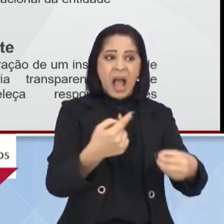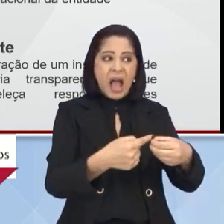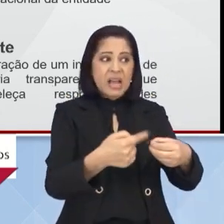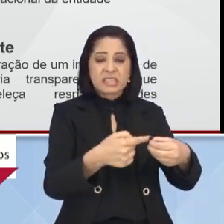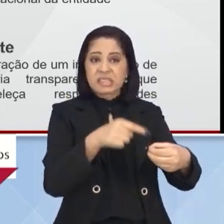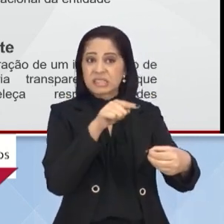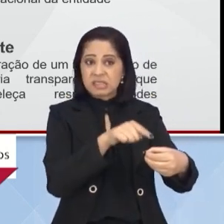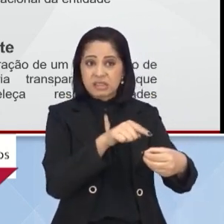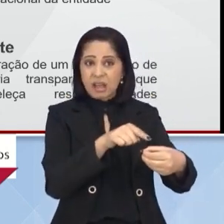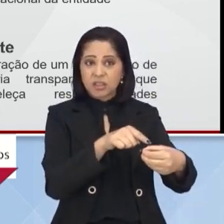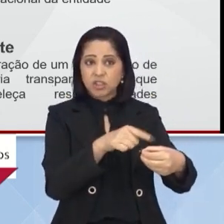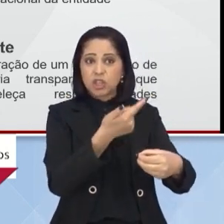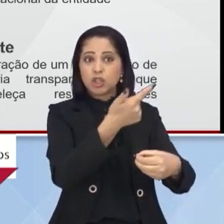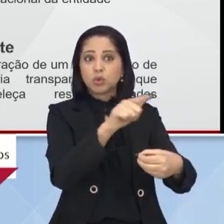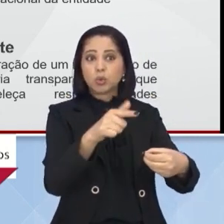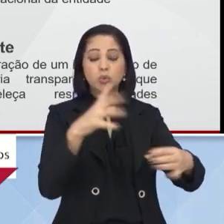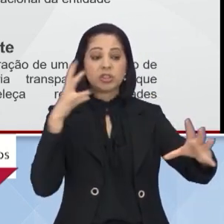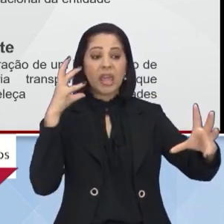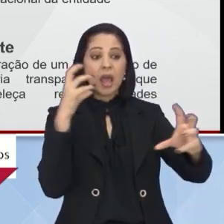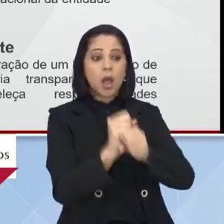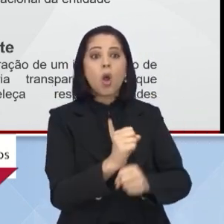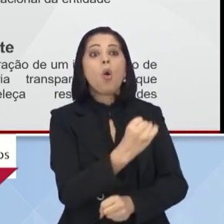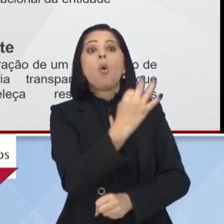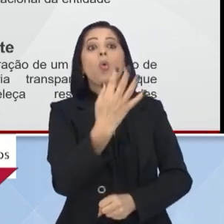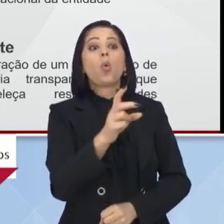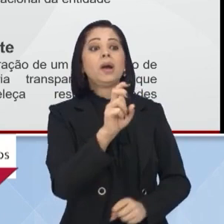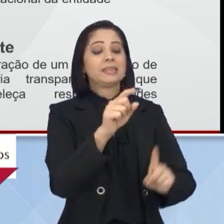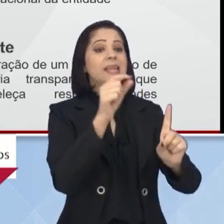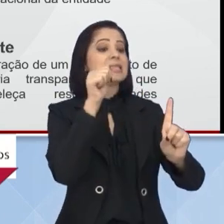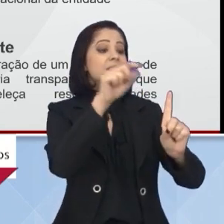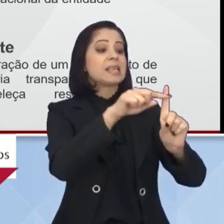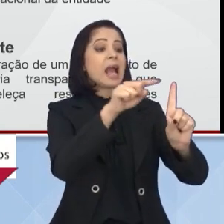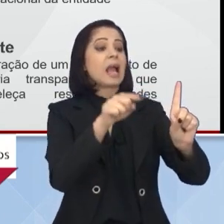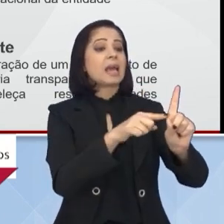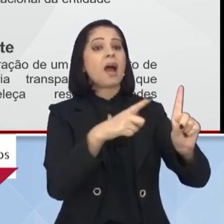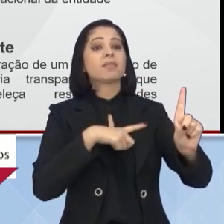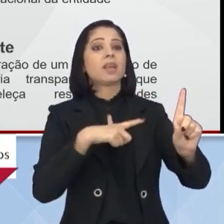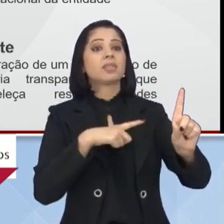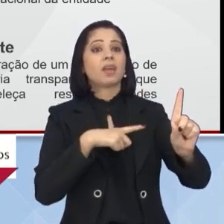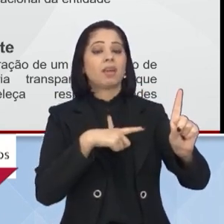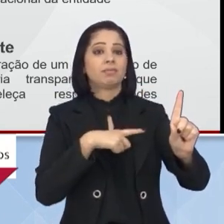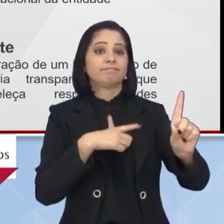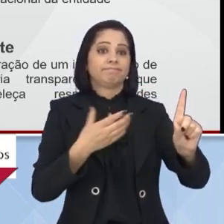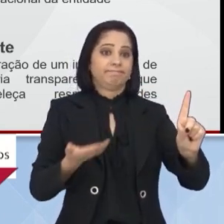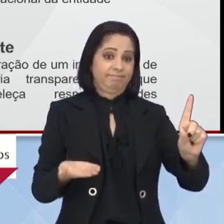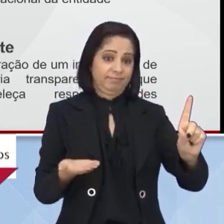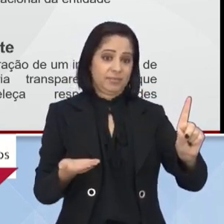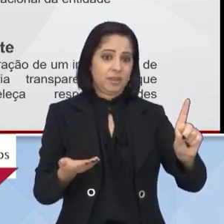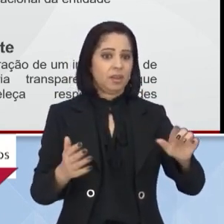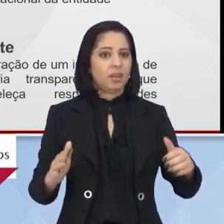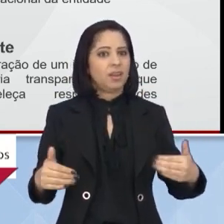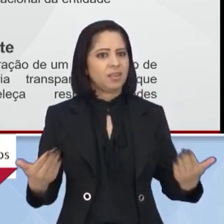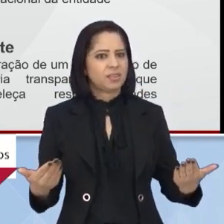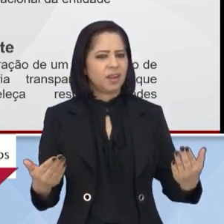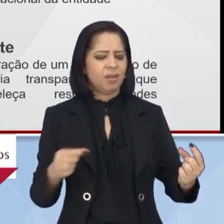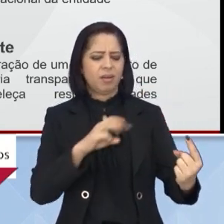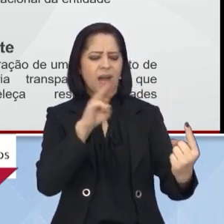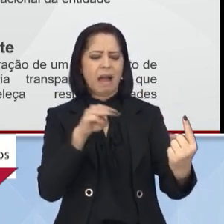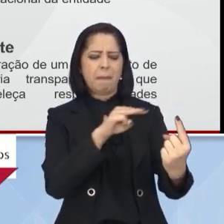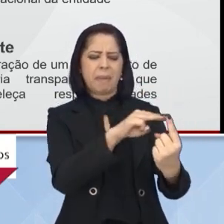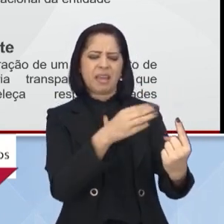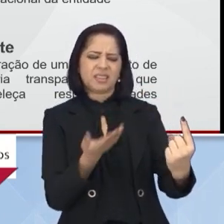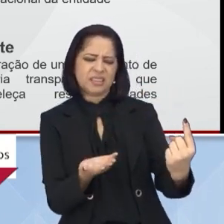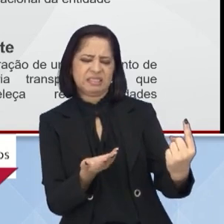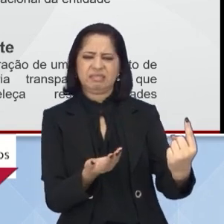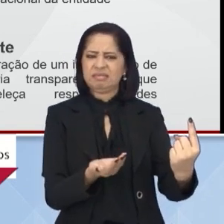sequer o levantamento do número de gestantes que deveriam ser submetidas a um pré-natal Então aquela meta era um